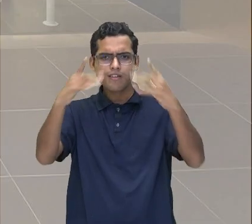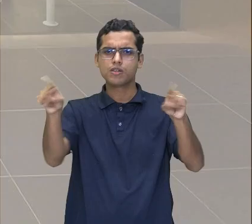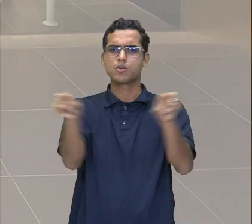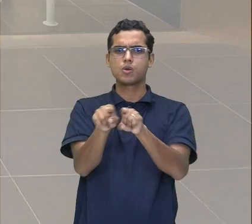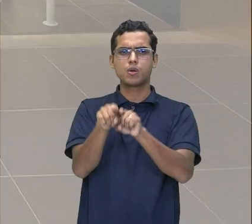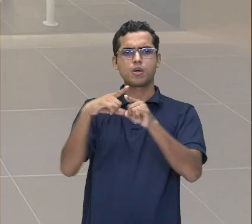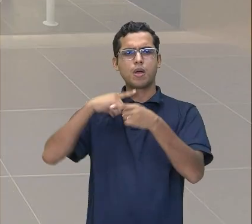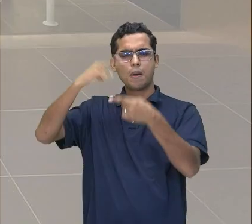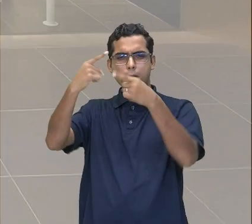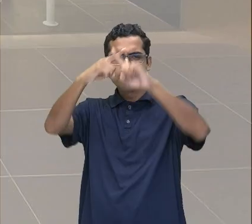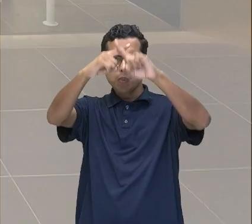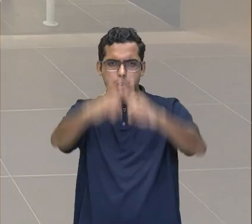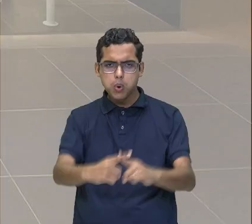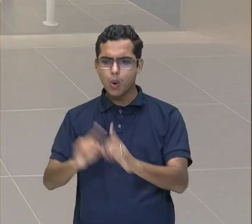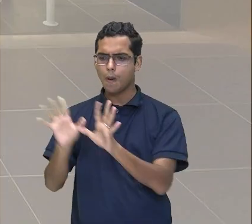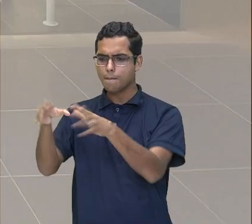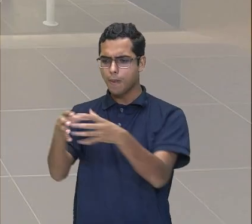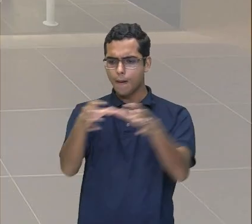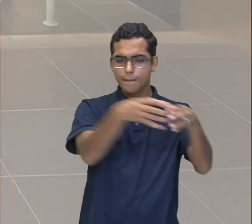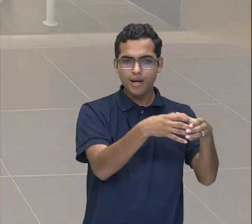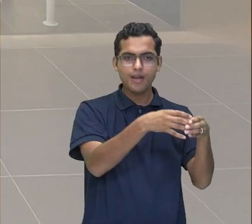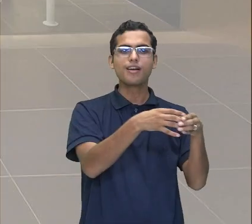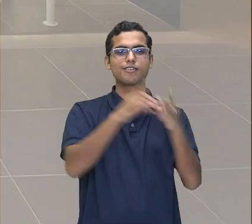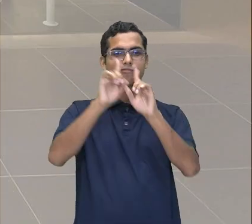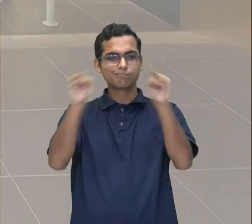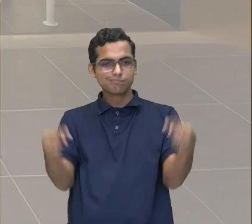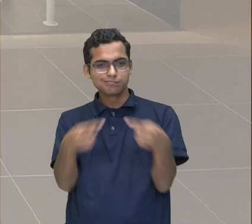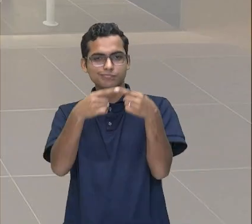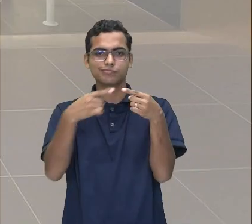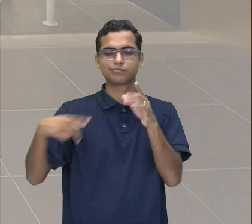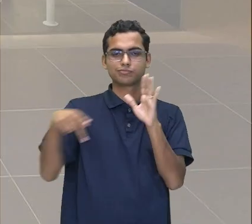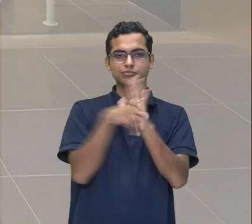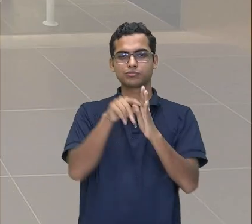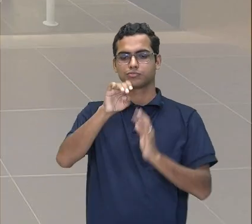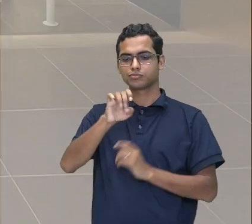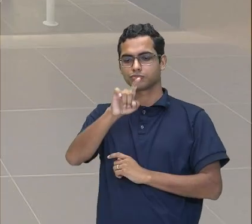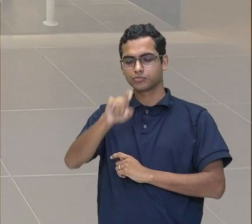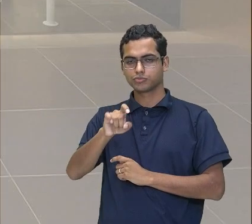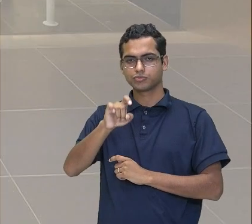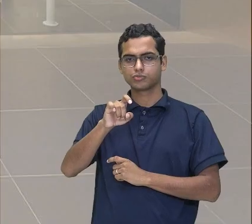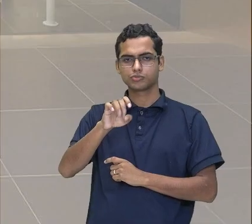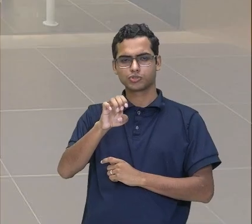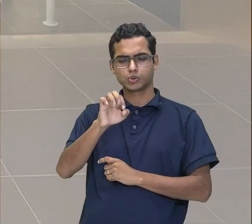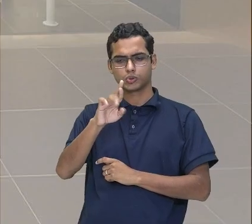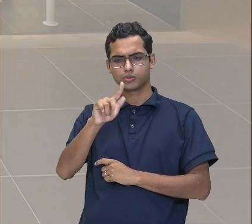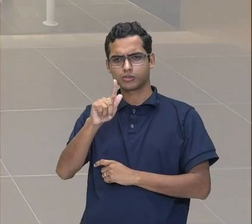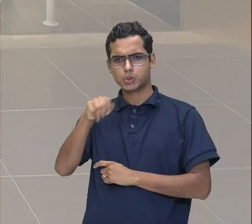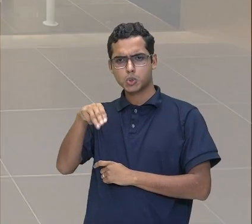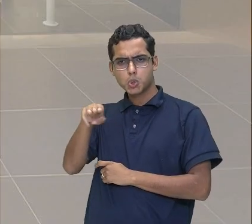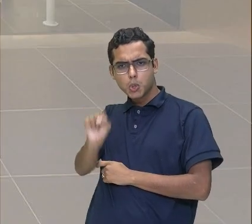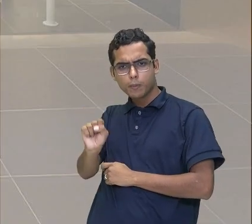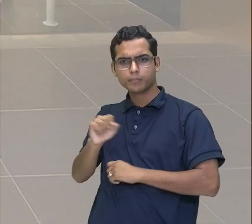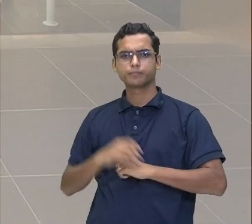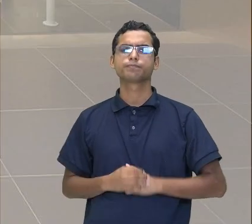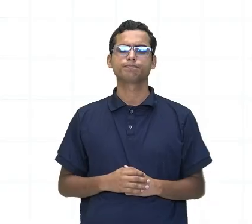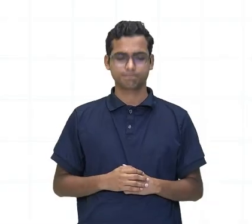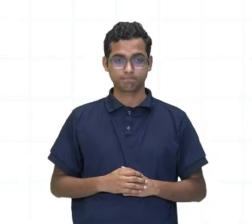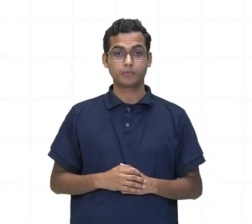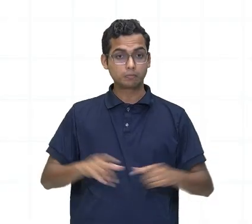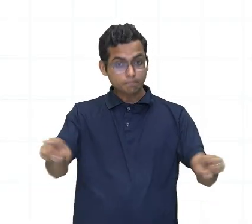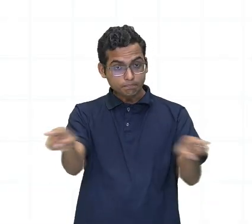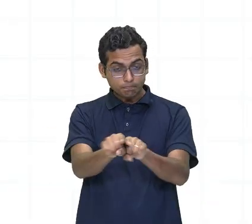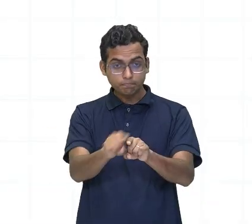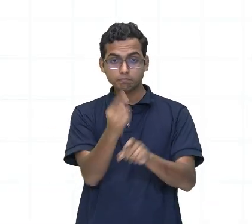Tudo isso associado aos Exergames. Nós vimos nessas aulas também outro tópico muito importante e fundamental